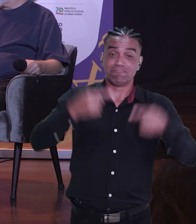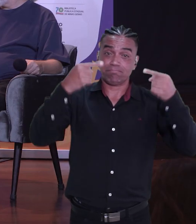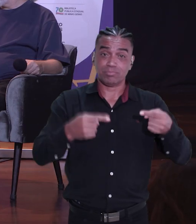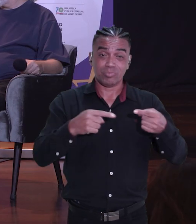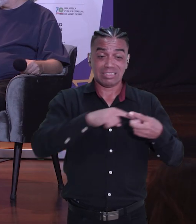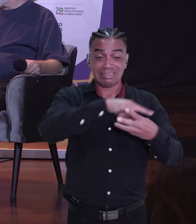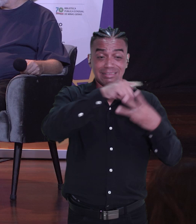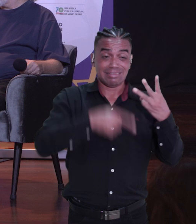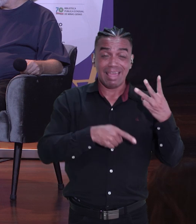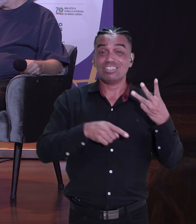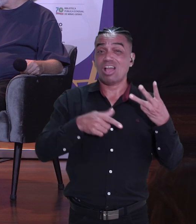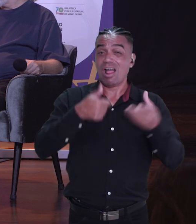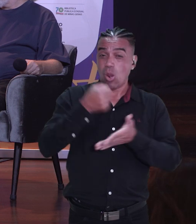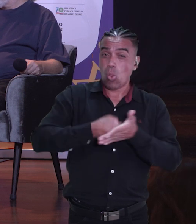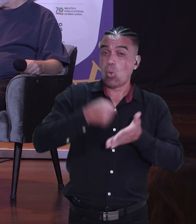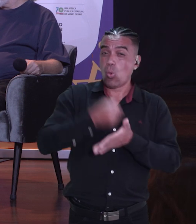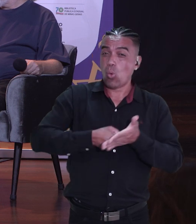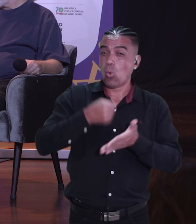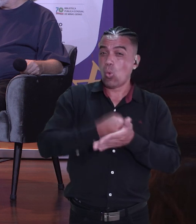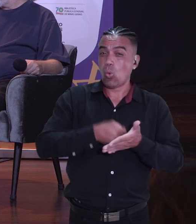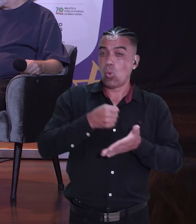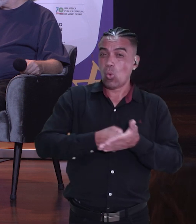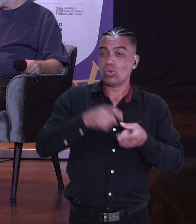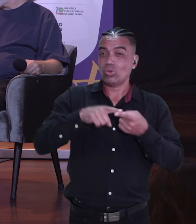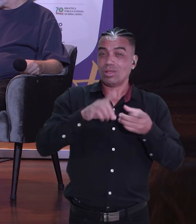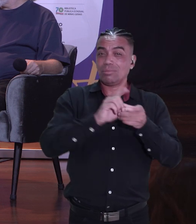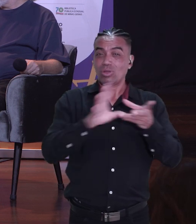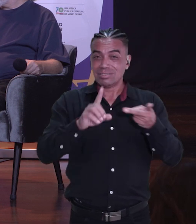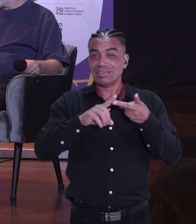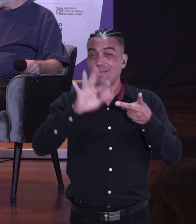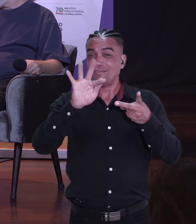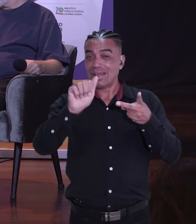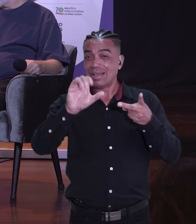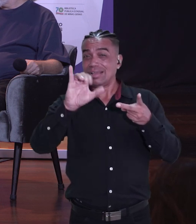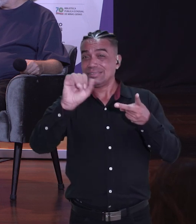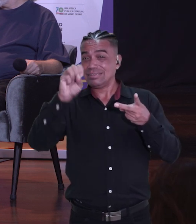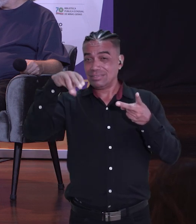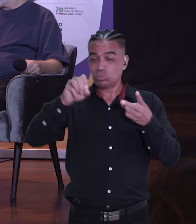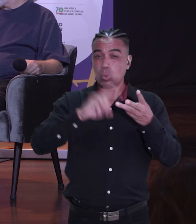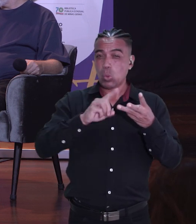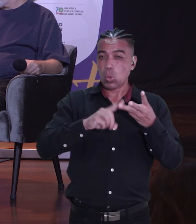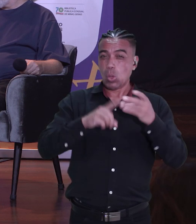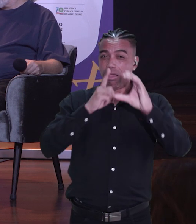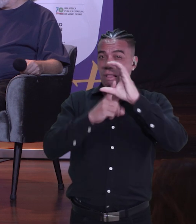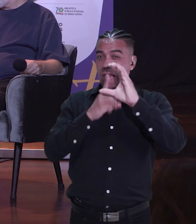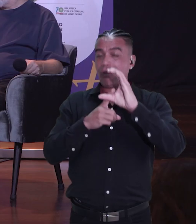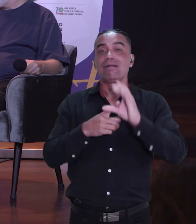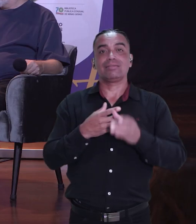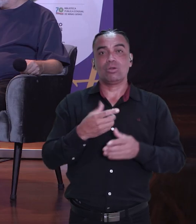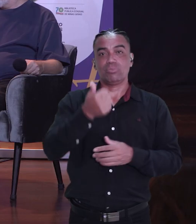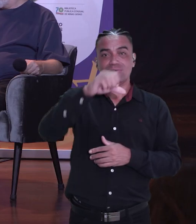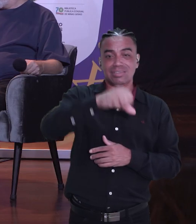eles, essas três forças já estavam em luta, em oposição em várias partes do mundo, inclusive no Brasil, né? Com a intentona